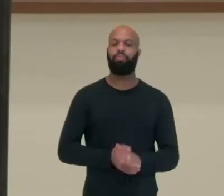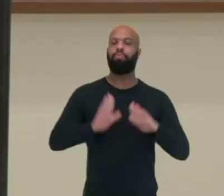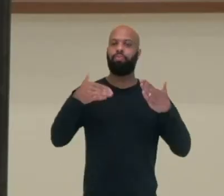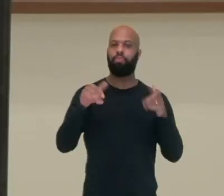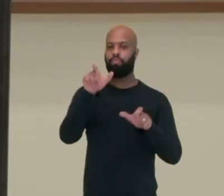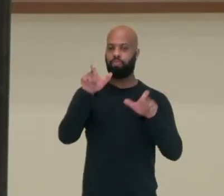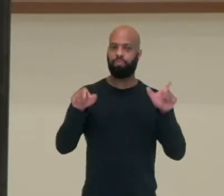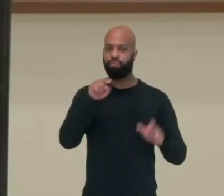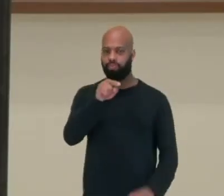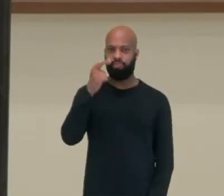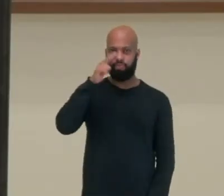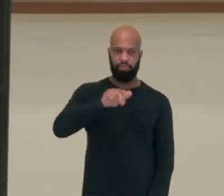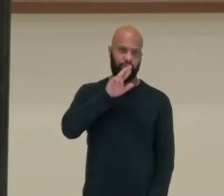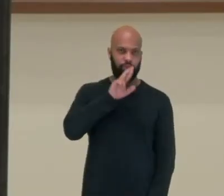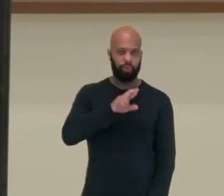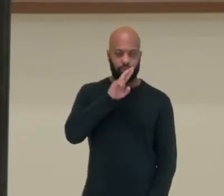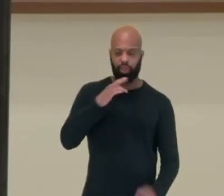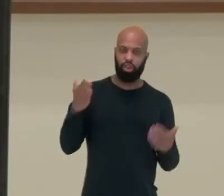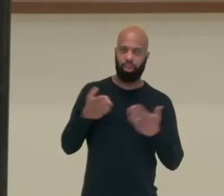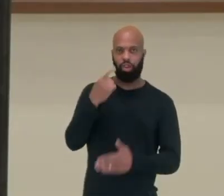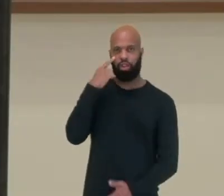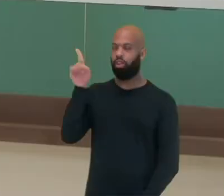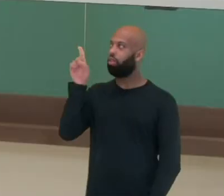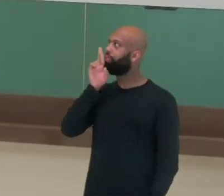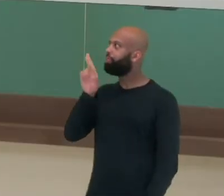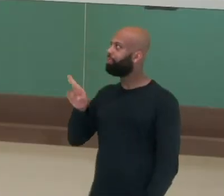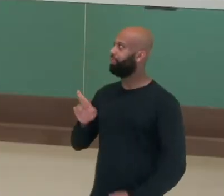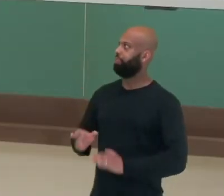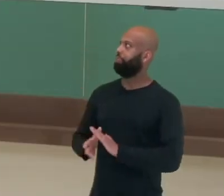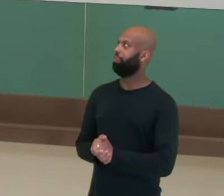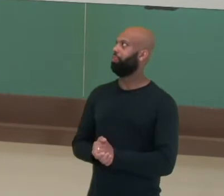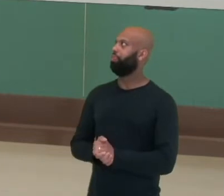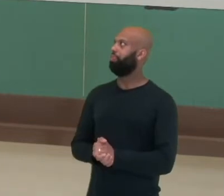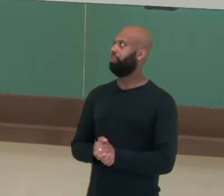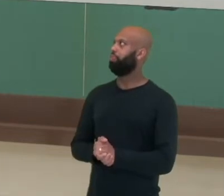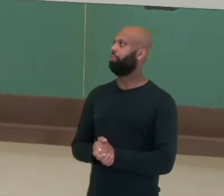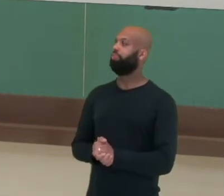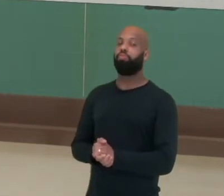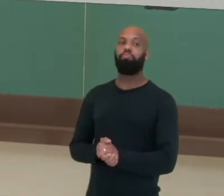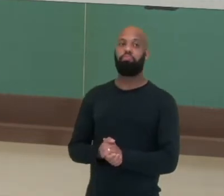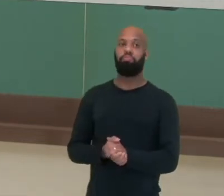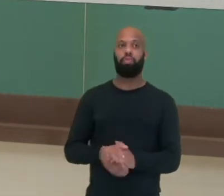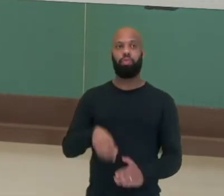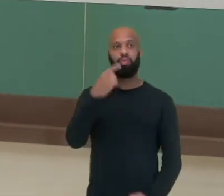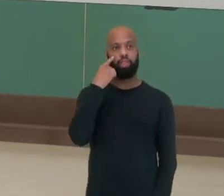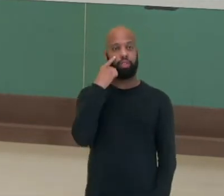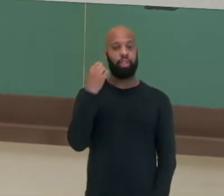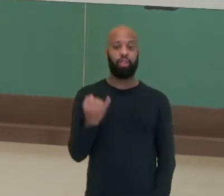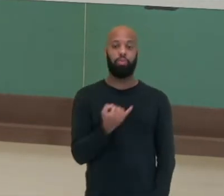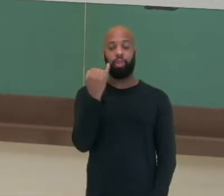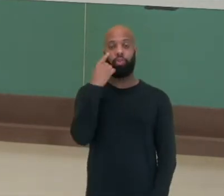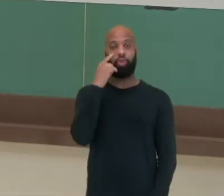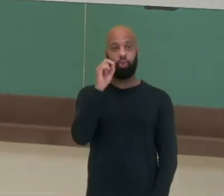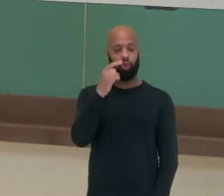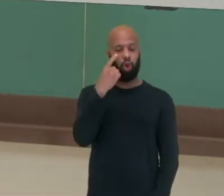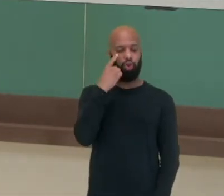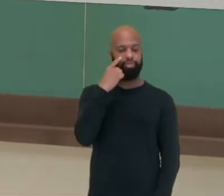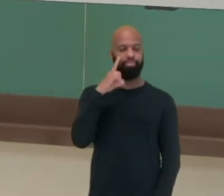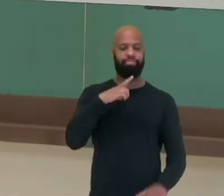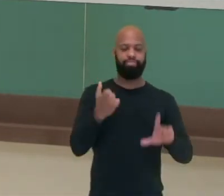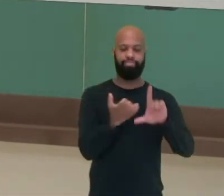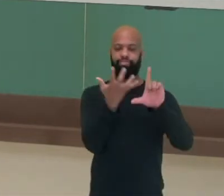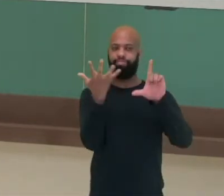aí, pessoal, resolveram? Vamos acompanhar a resolução aqui comigo? Então, primeiro, log dx mais